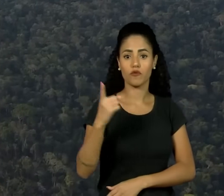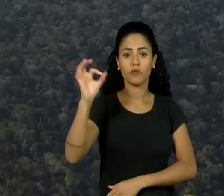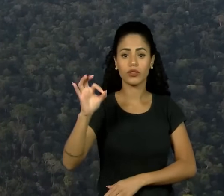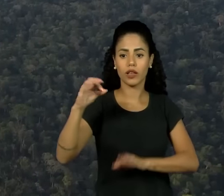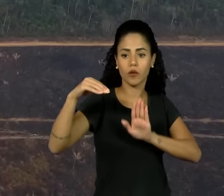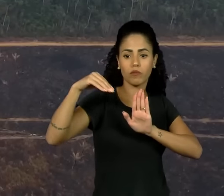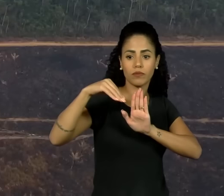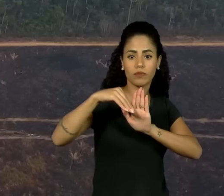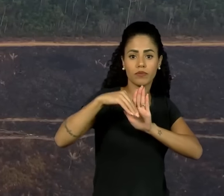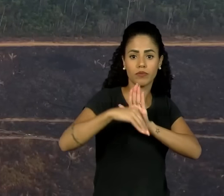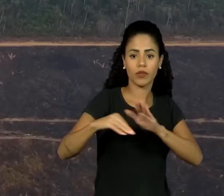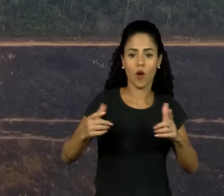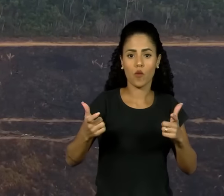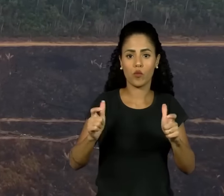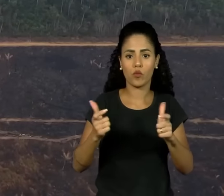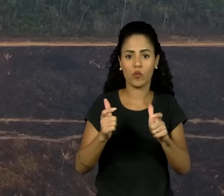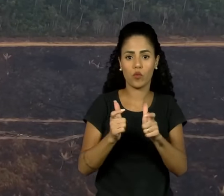21,8% e no Pantanal